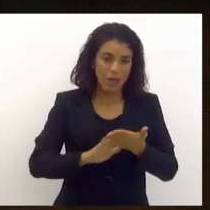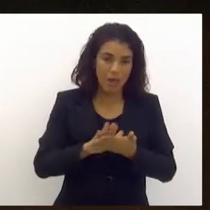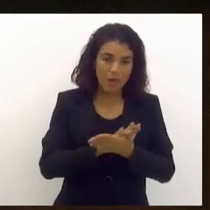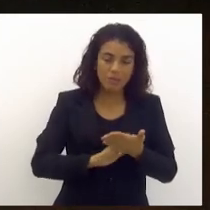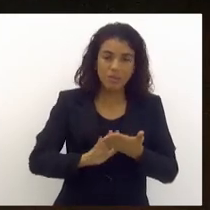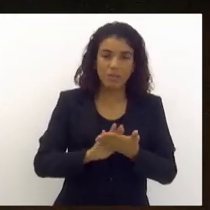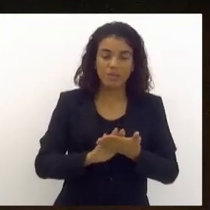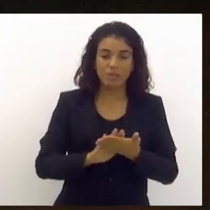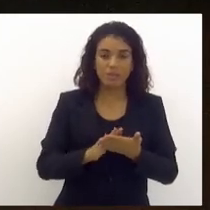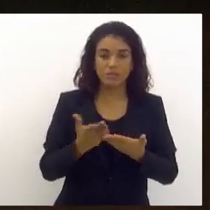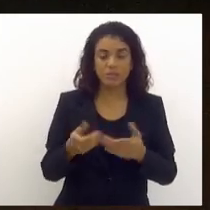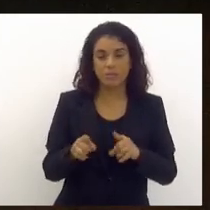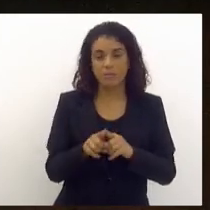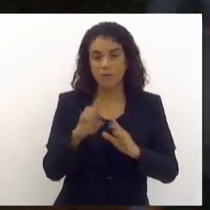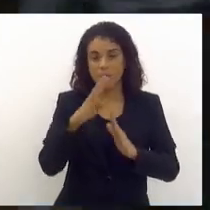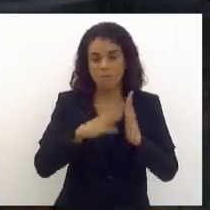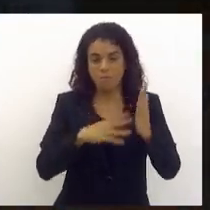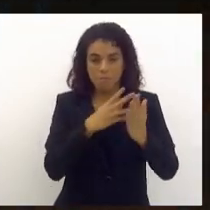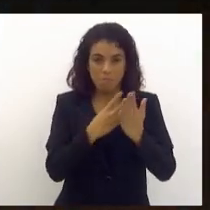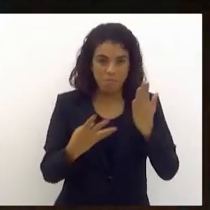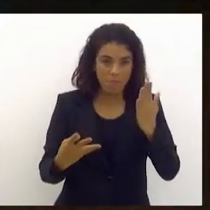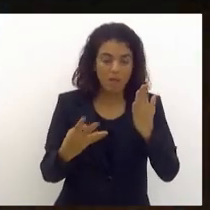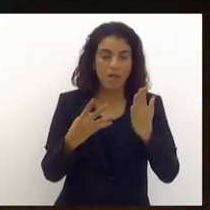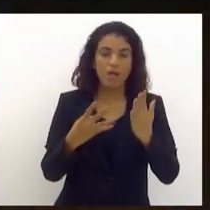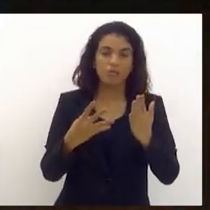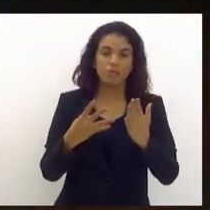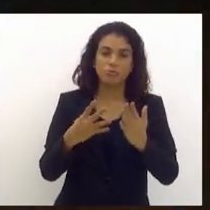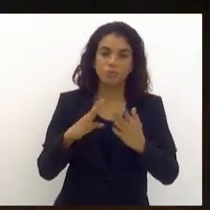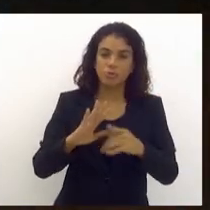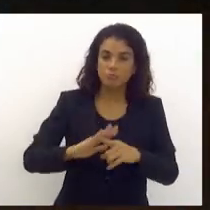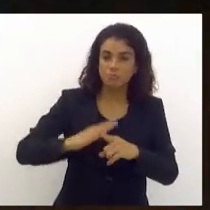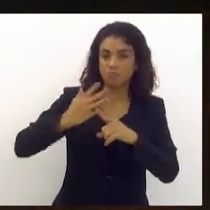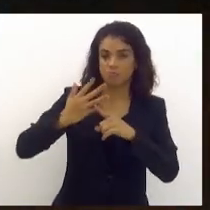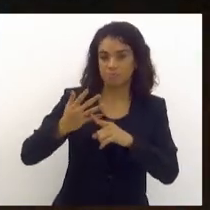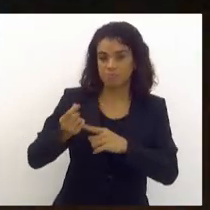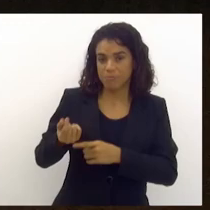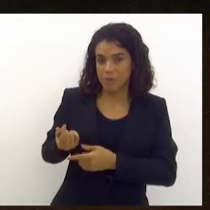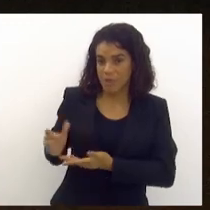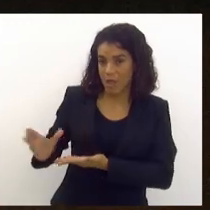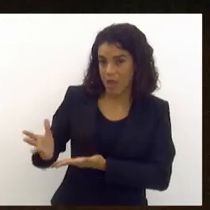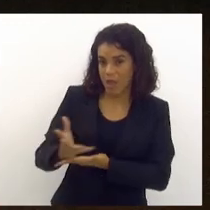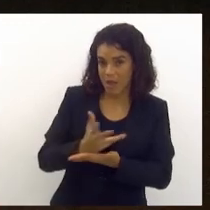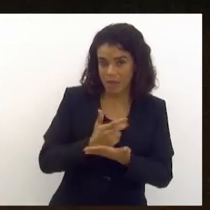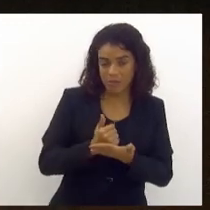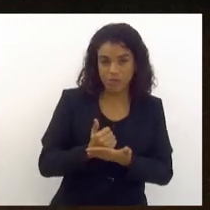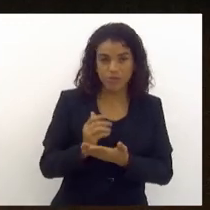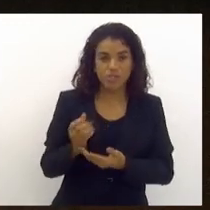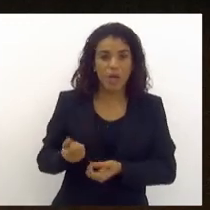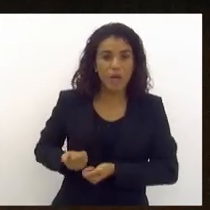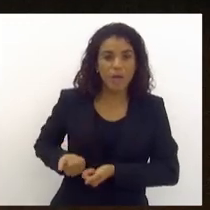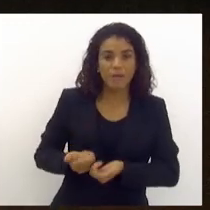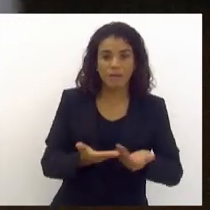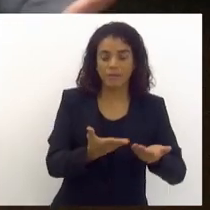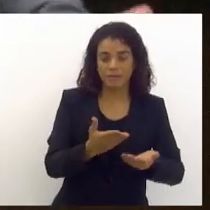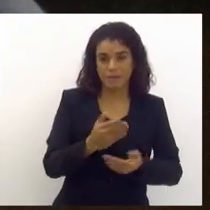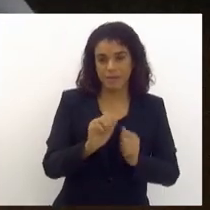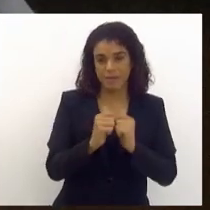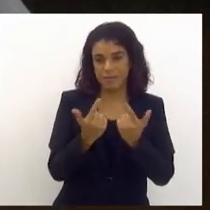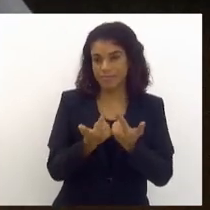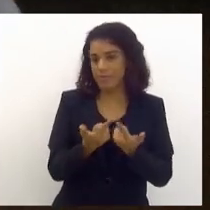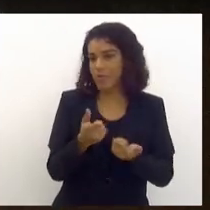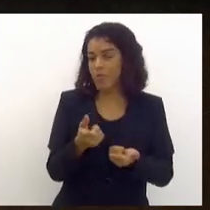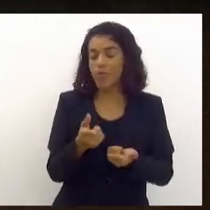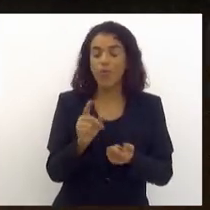nenhum plano de aumento de arrecadação, já coloca para a Assembleia Legislativa o seguinte